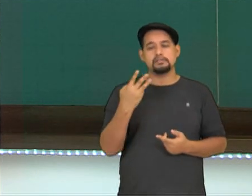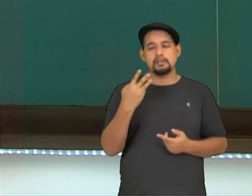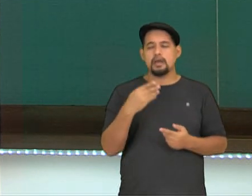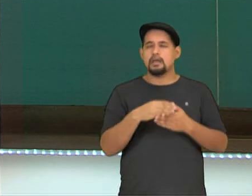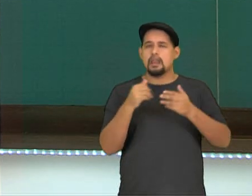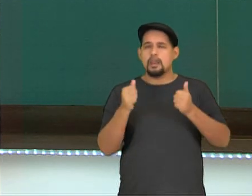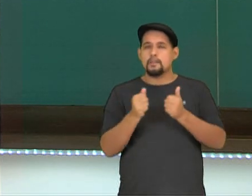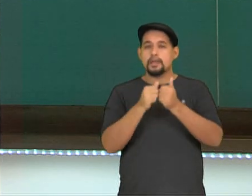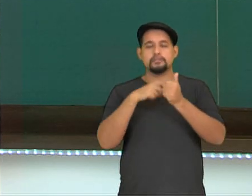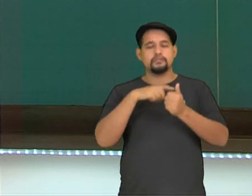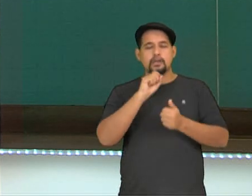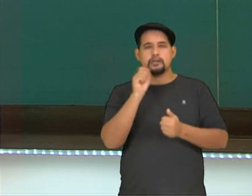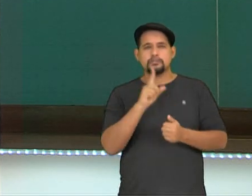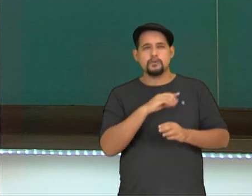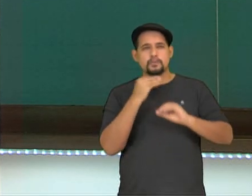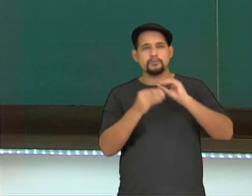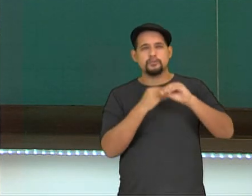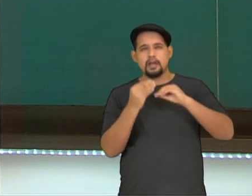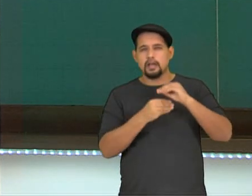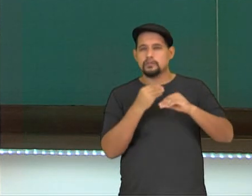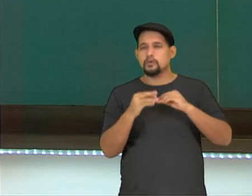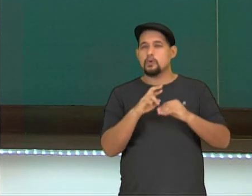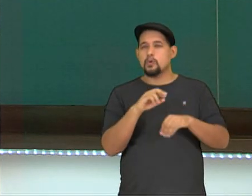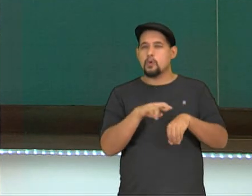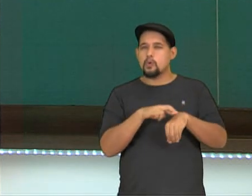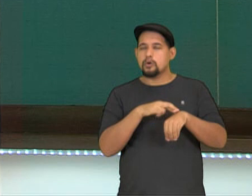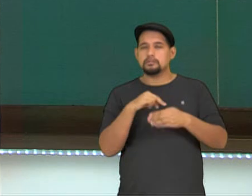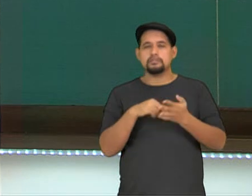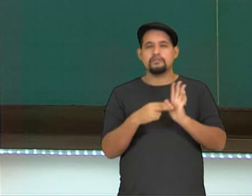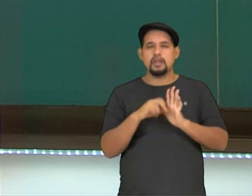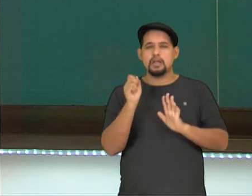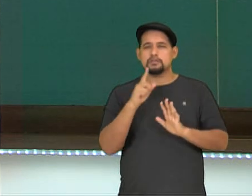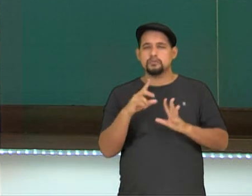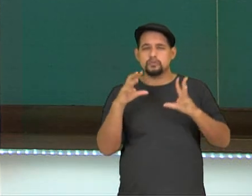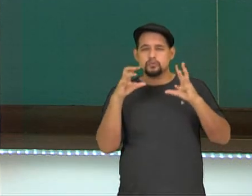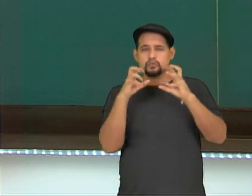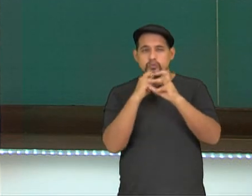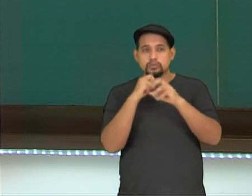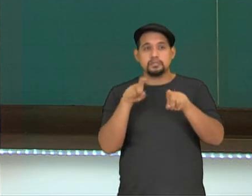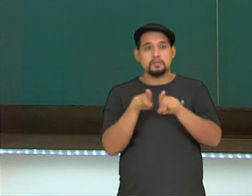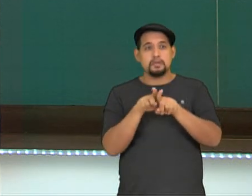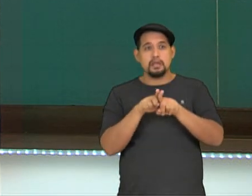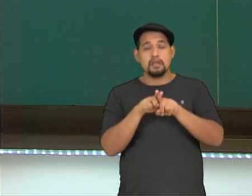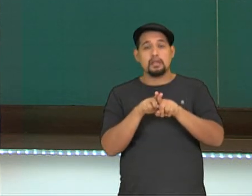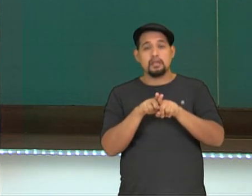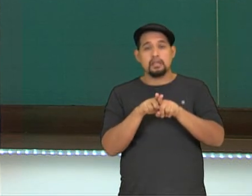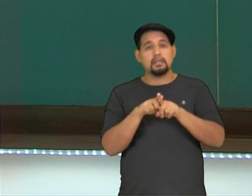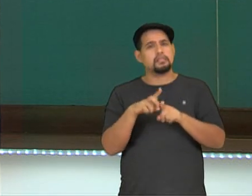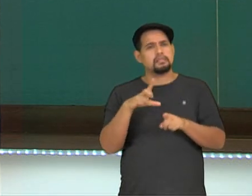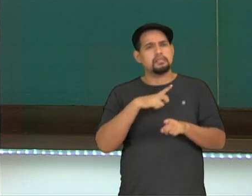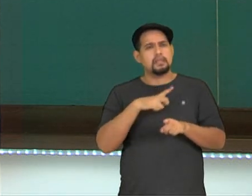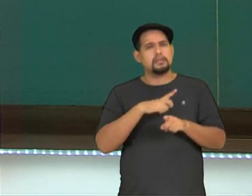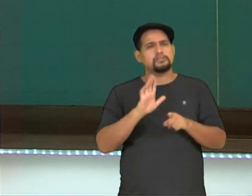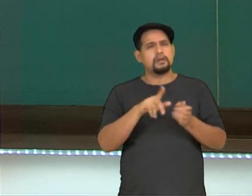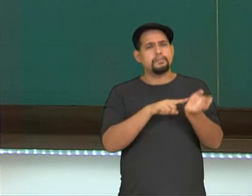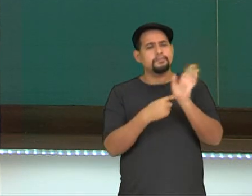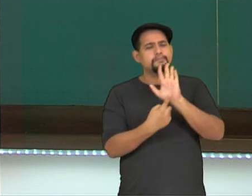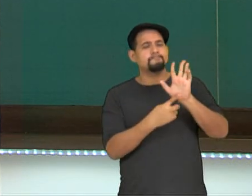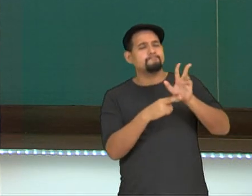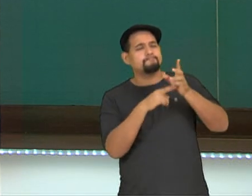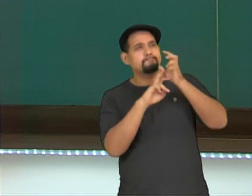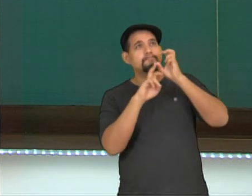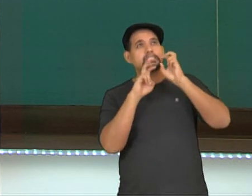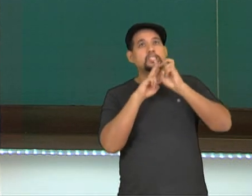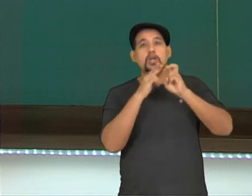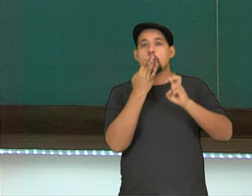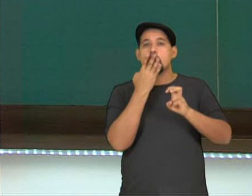no meio, que é esse azul misturado com roxo, que é esse azul escuro. Então nós vemos que a própria natureza já nos mostra exatamente aquilo que nós temos